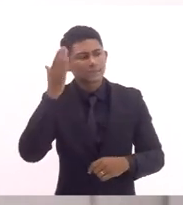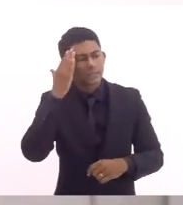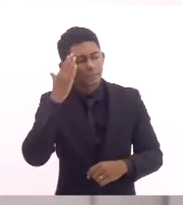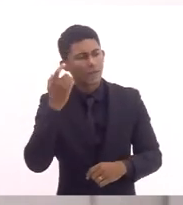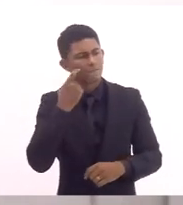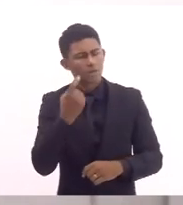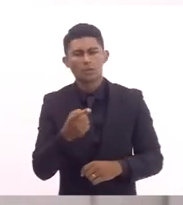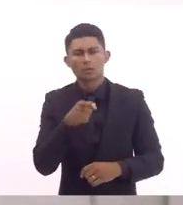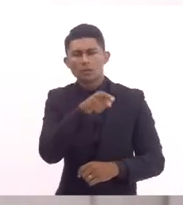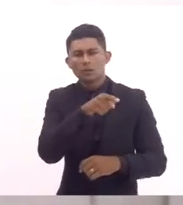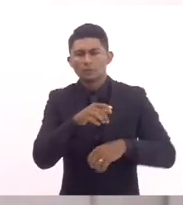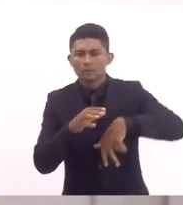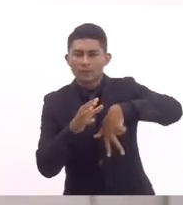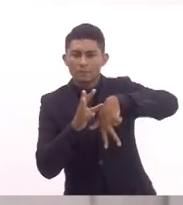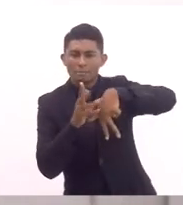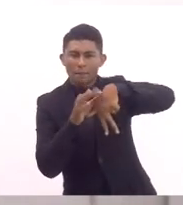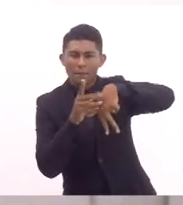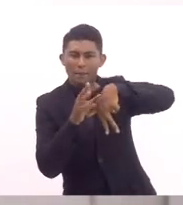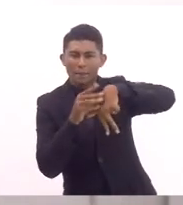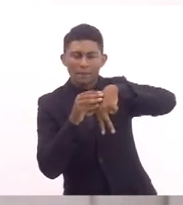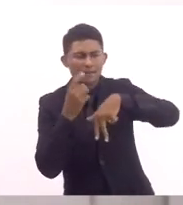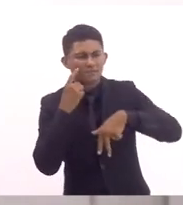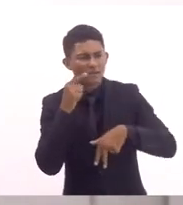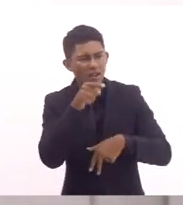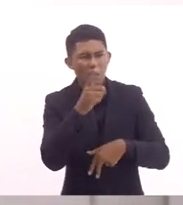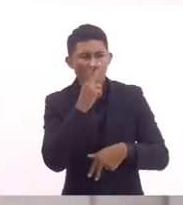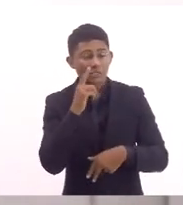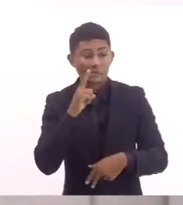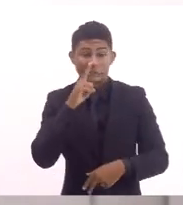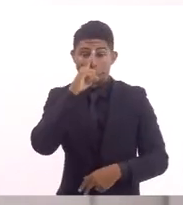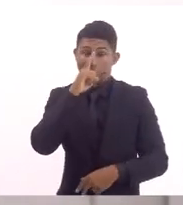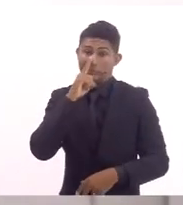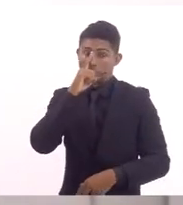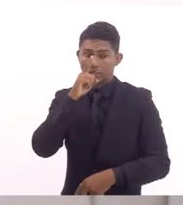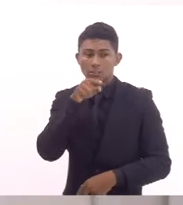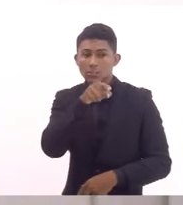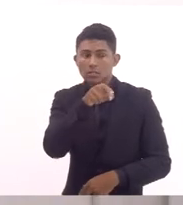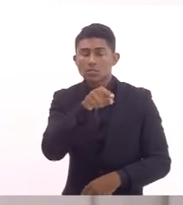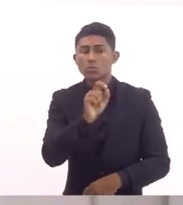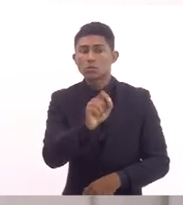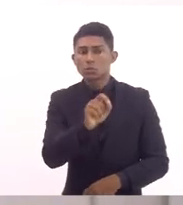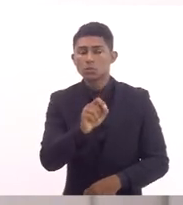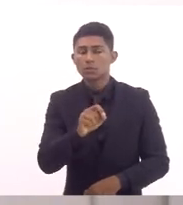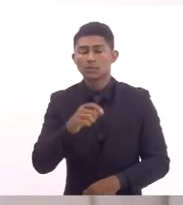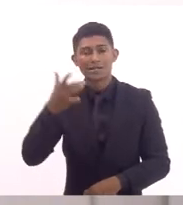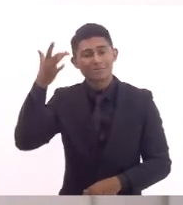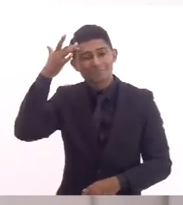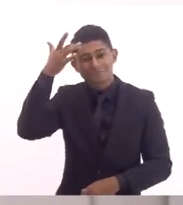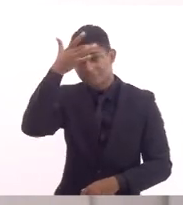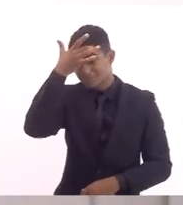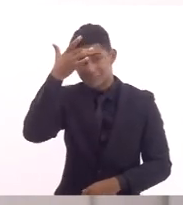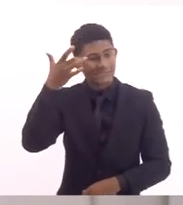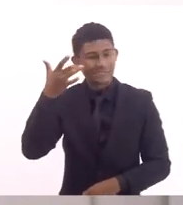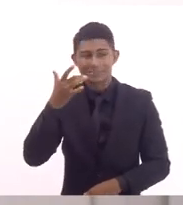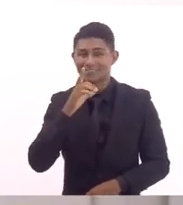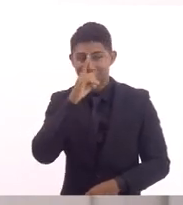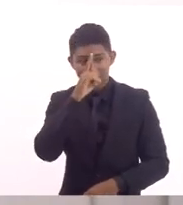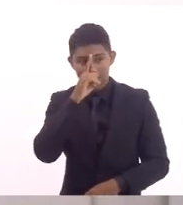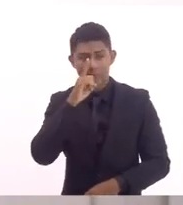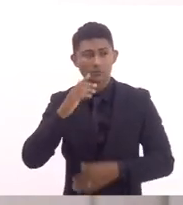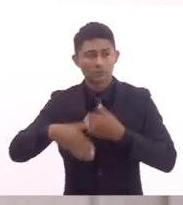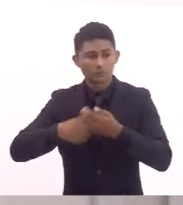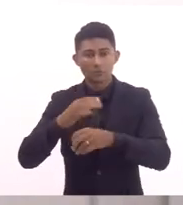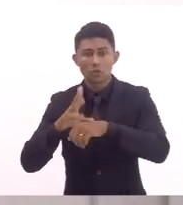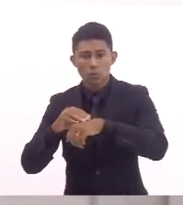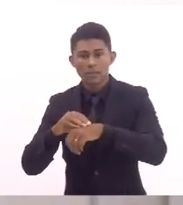paciente que tem é sinais de risco para o agravamento o adoecimento mental e poder